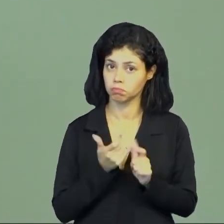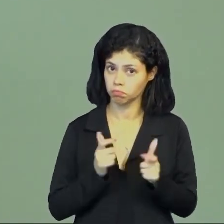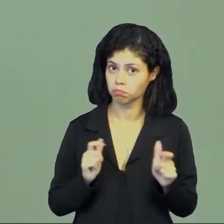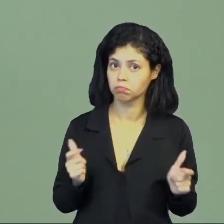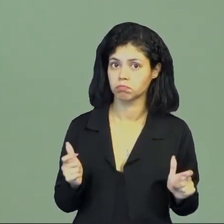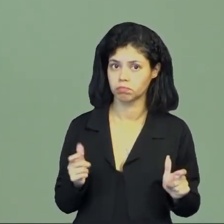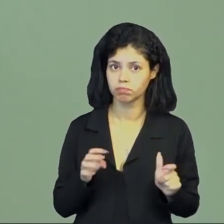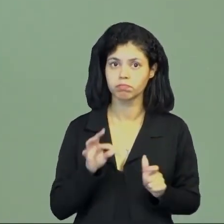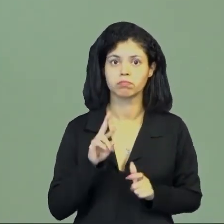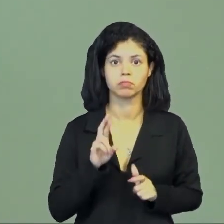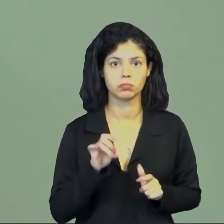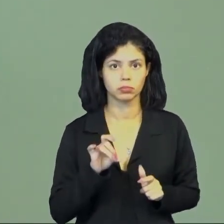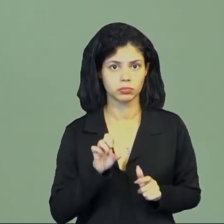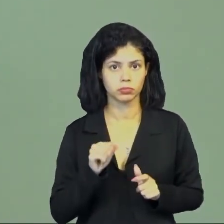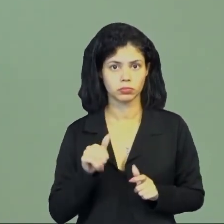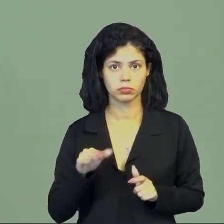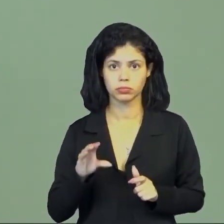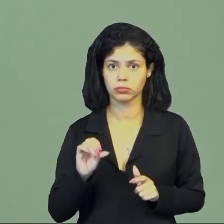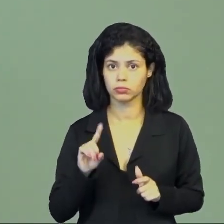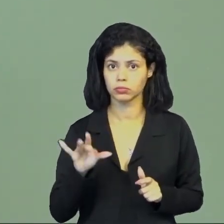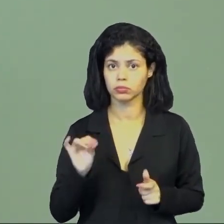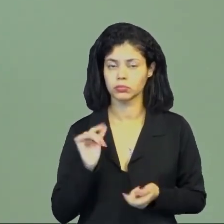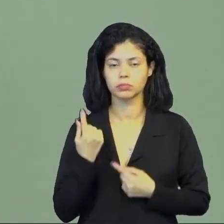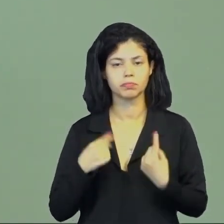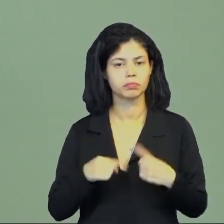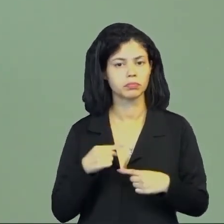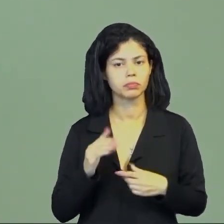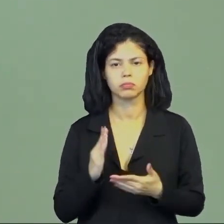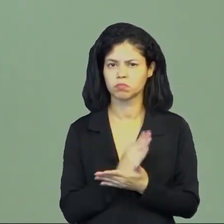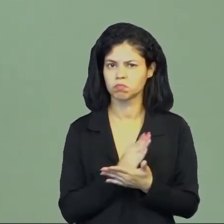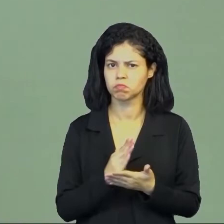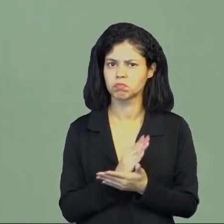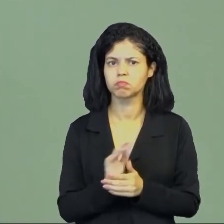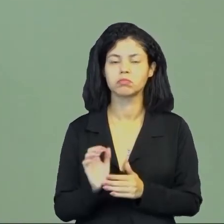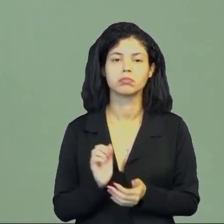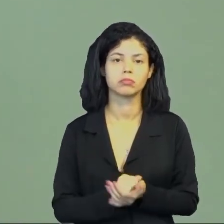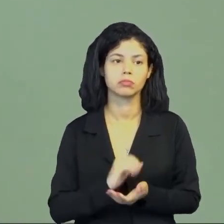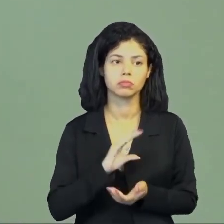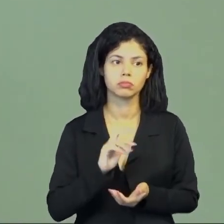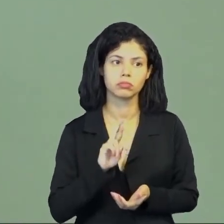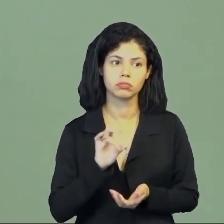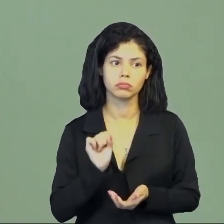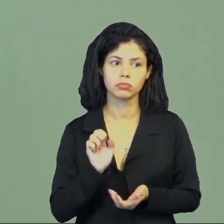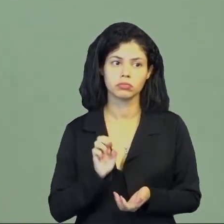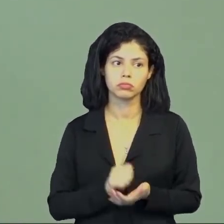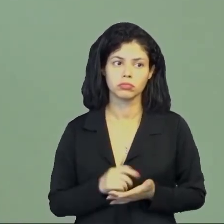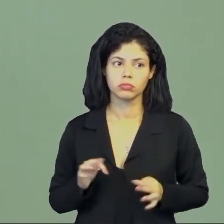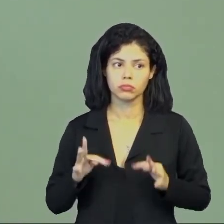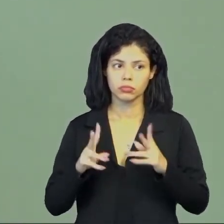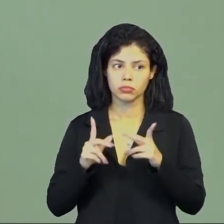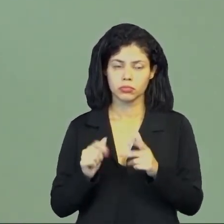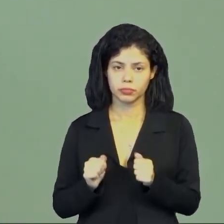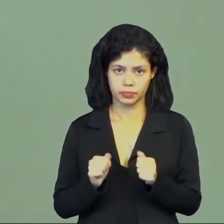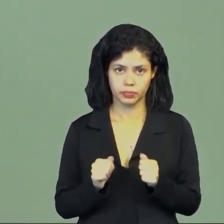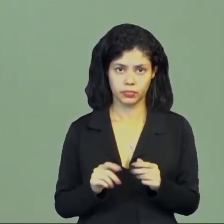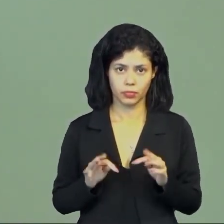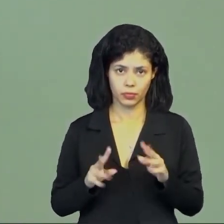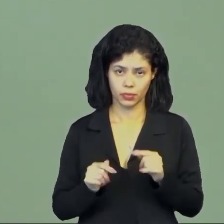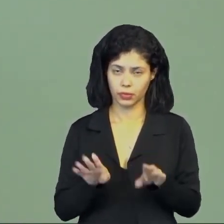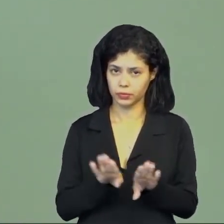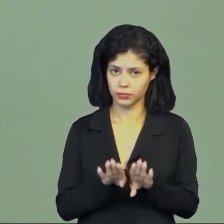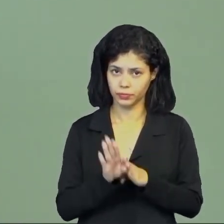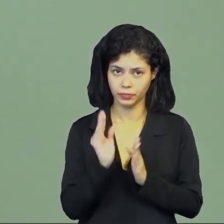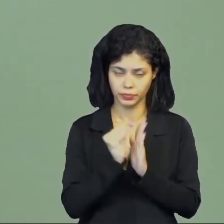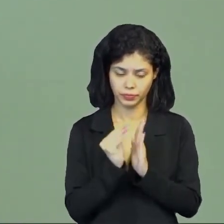grandes tensões políticas, né? A gente tem aí algumas crises econômicas, né? E todas essas tensões, todos